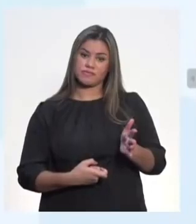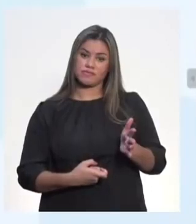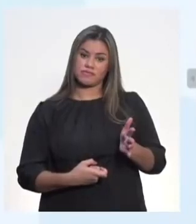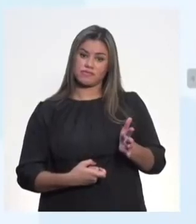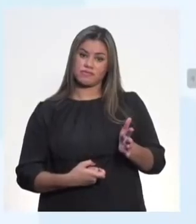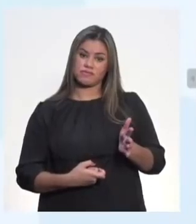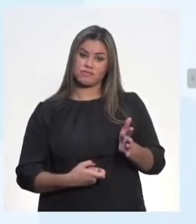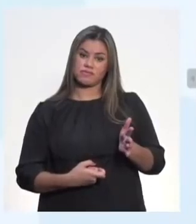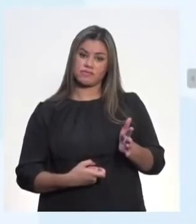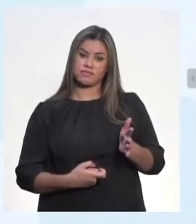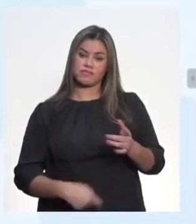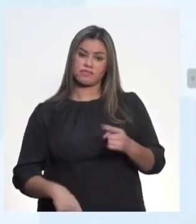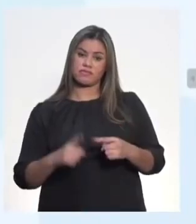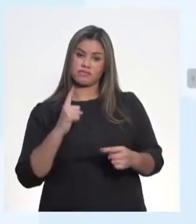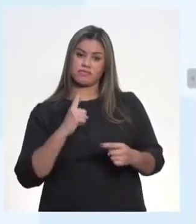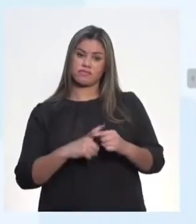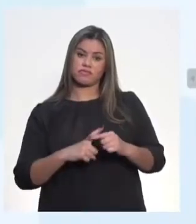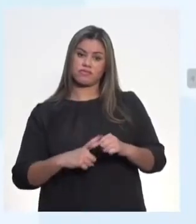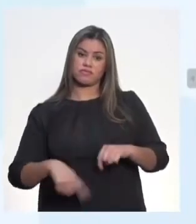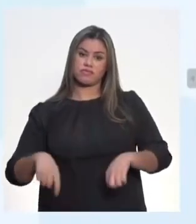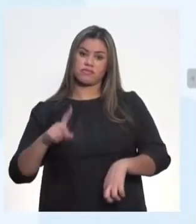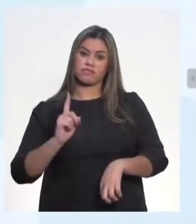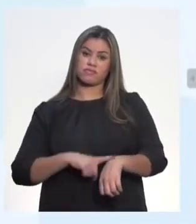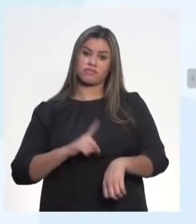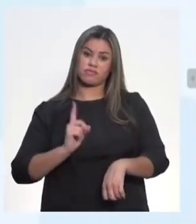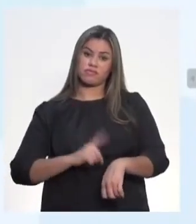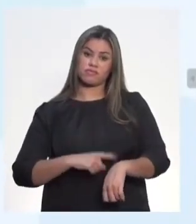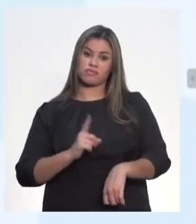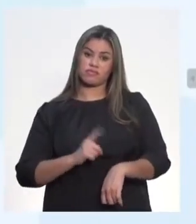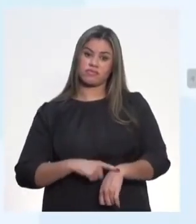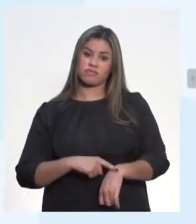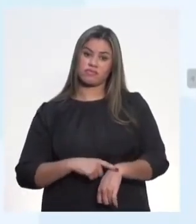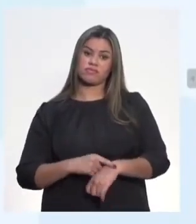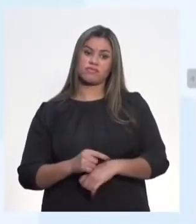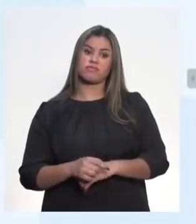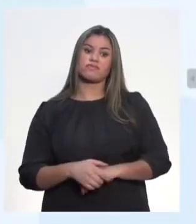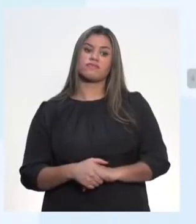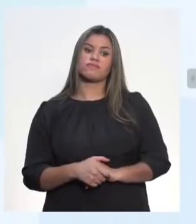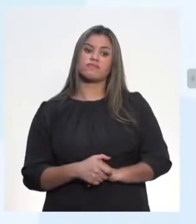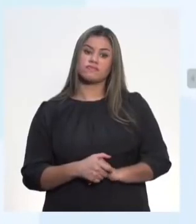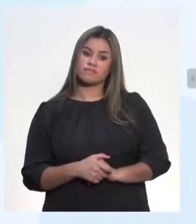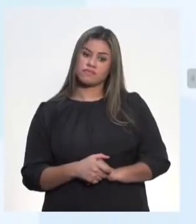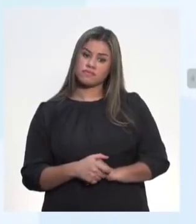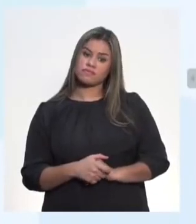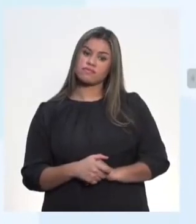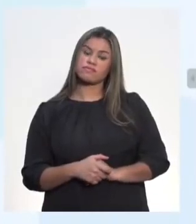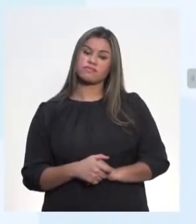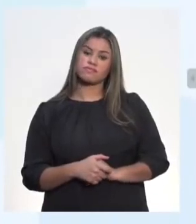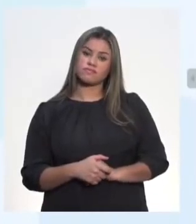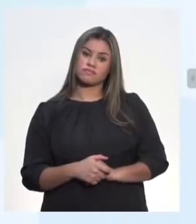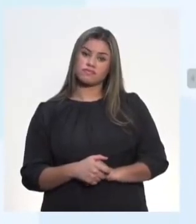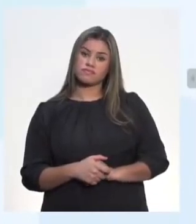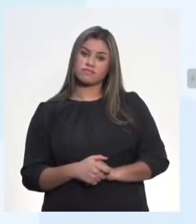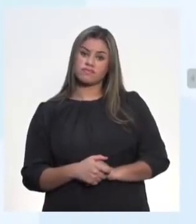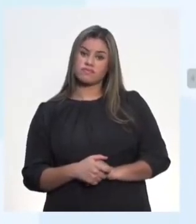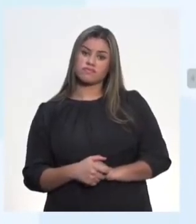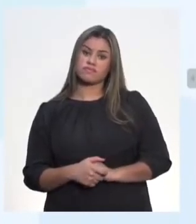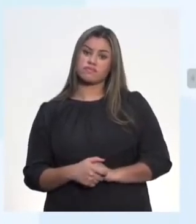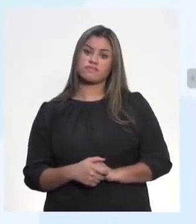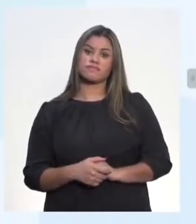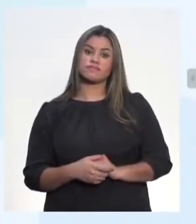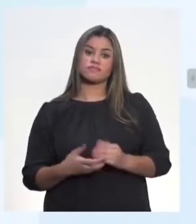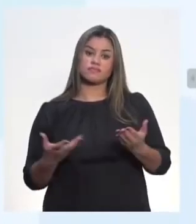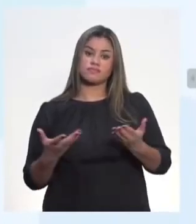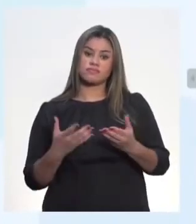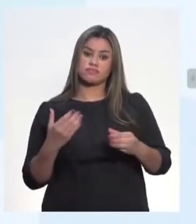valor, vezes o tempo, que nós também já elencamos aqui, nós temos esse valor. O que eu